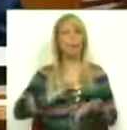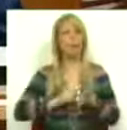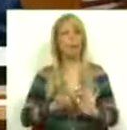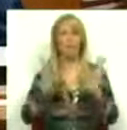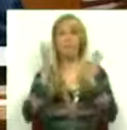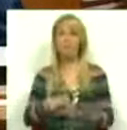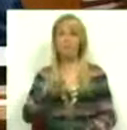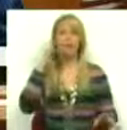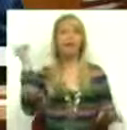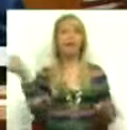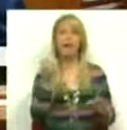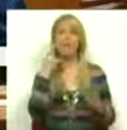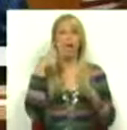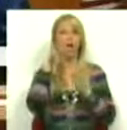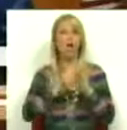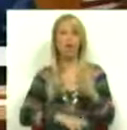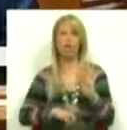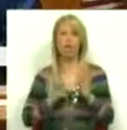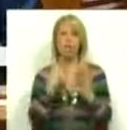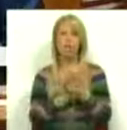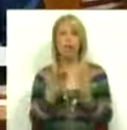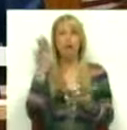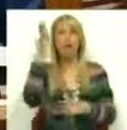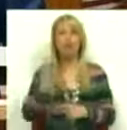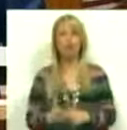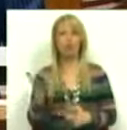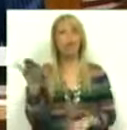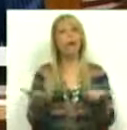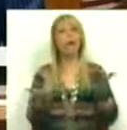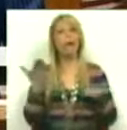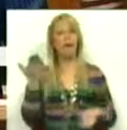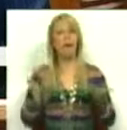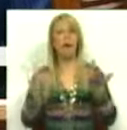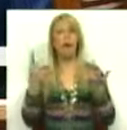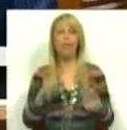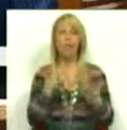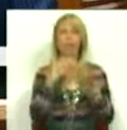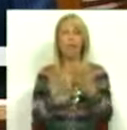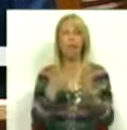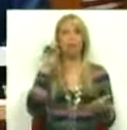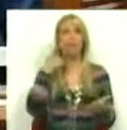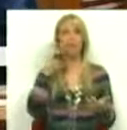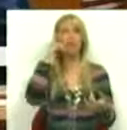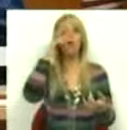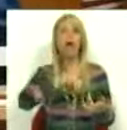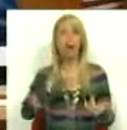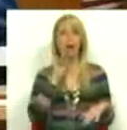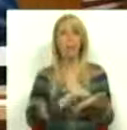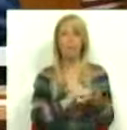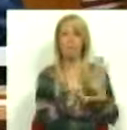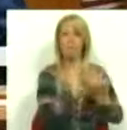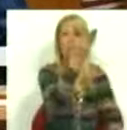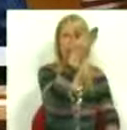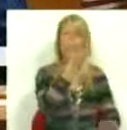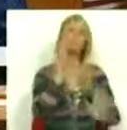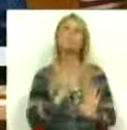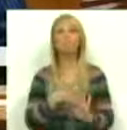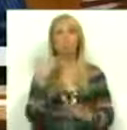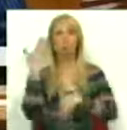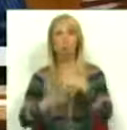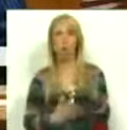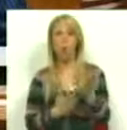rever este regime de forma mais justa e equilibrada, por forma a acautelar aqueles que mais precisam. Deverá perdurar a isenção